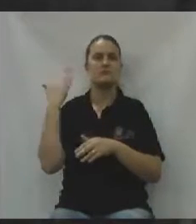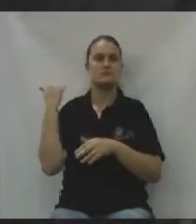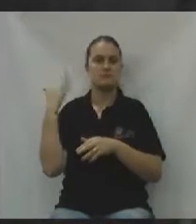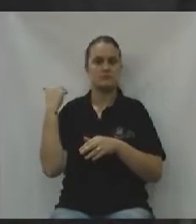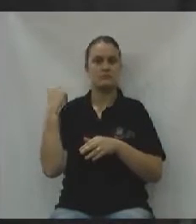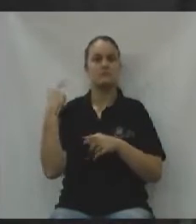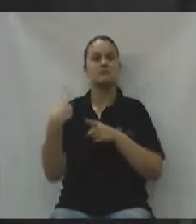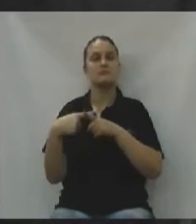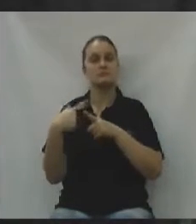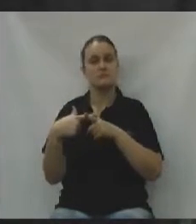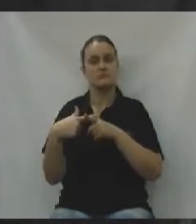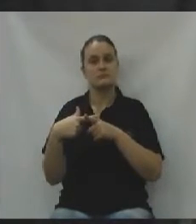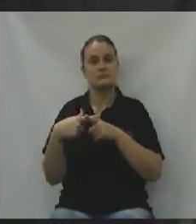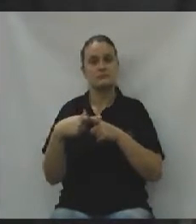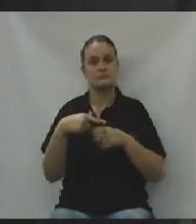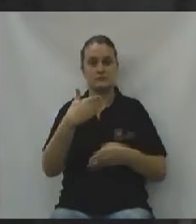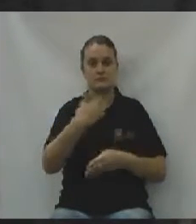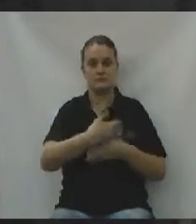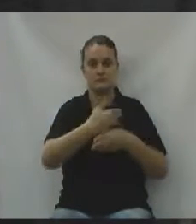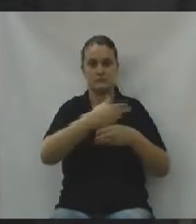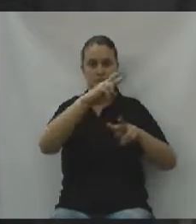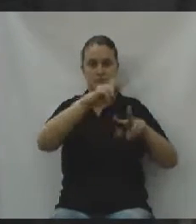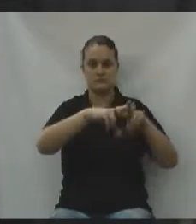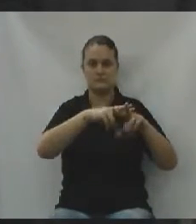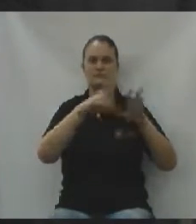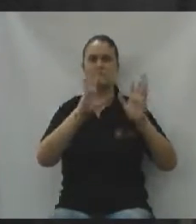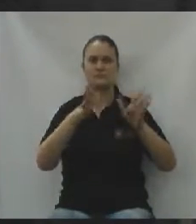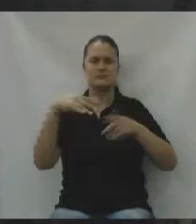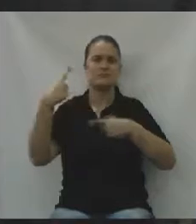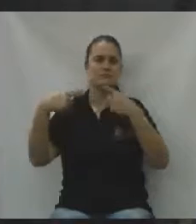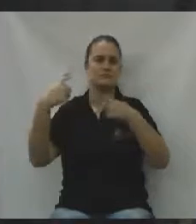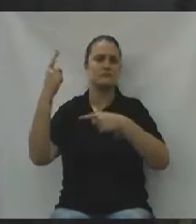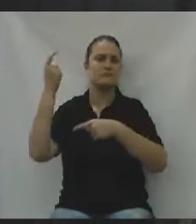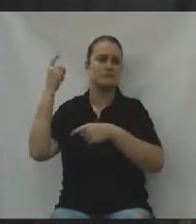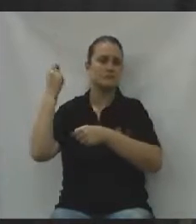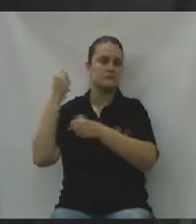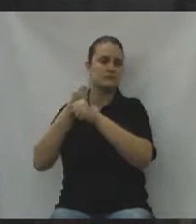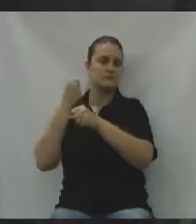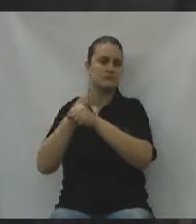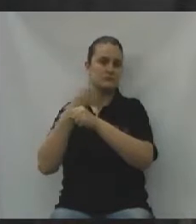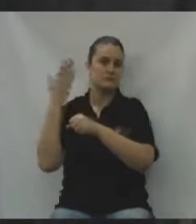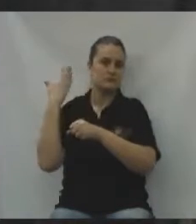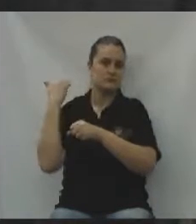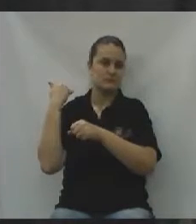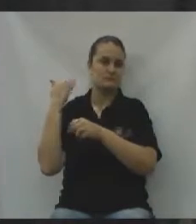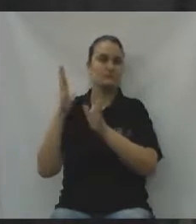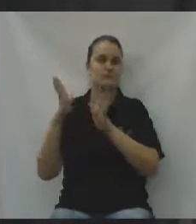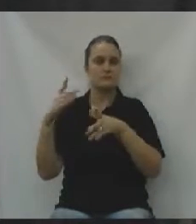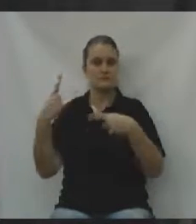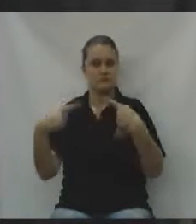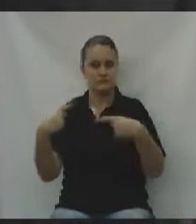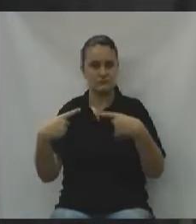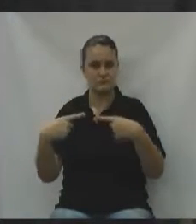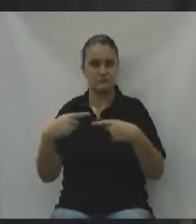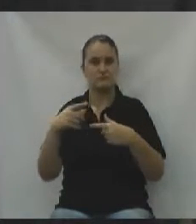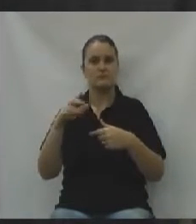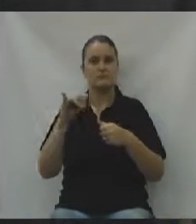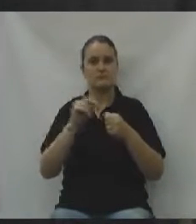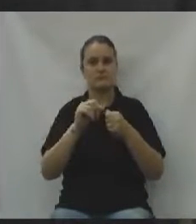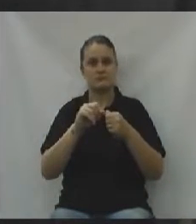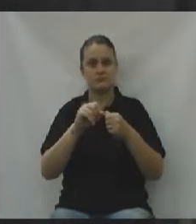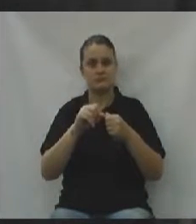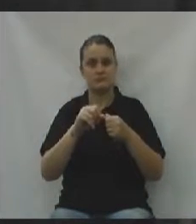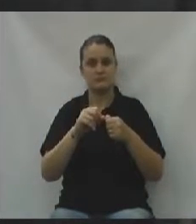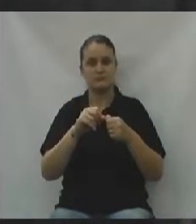anteriores, porque esse presídio já está sendo discutido há muito tempo. Aonde foi discutido e ele estaria sendo